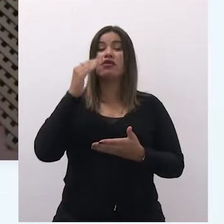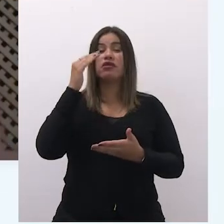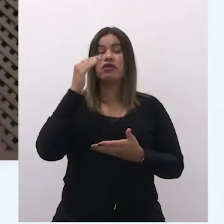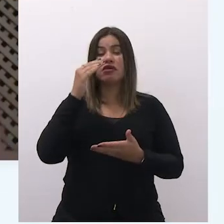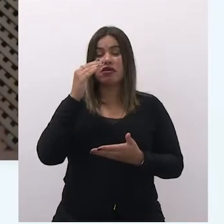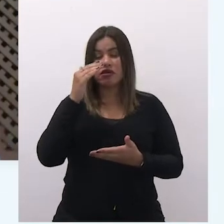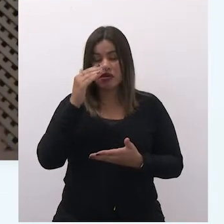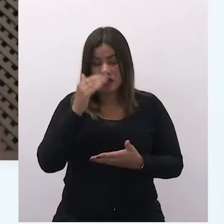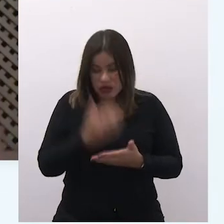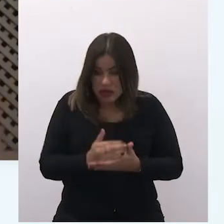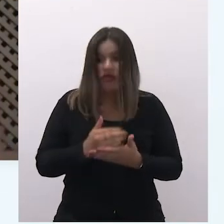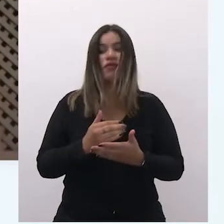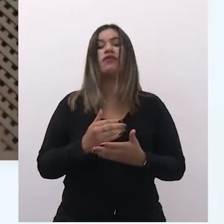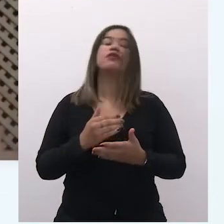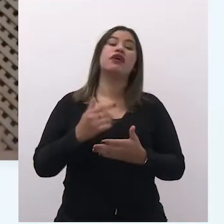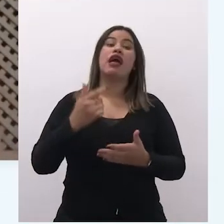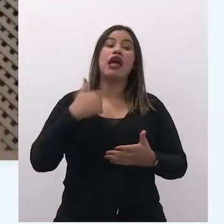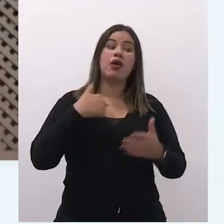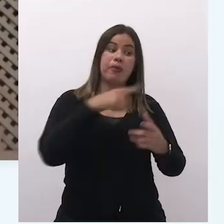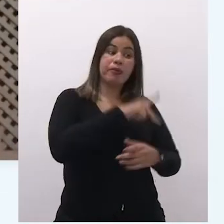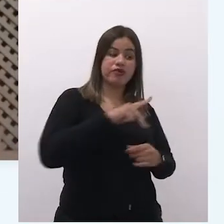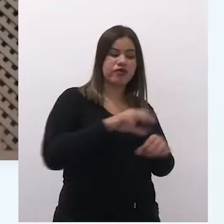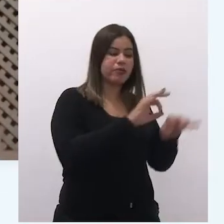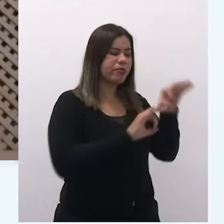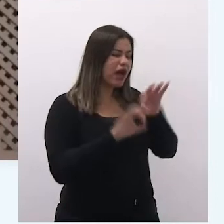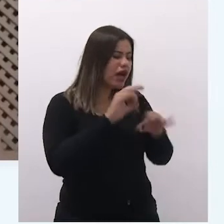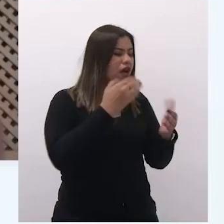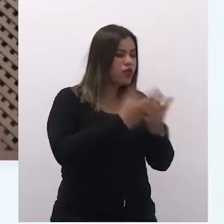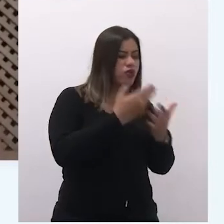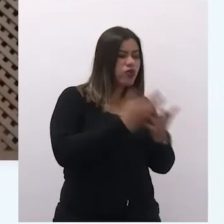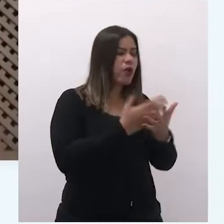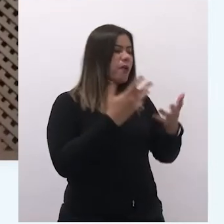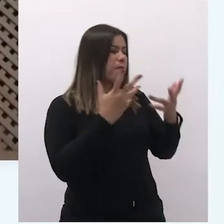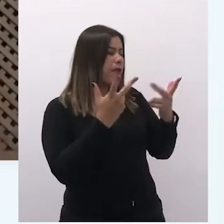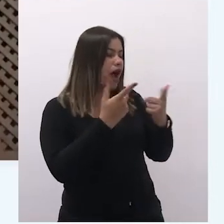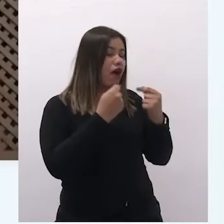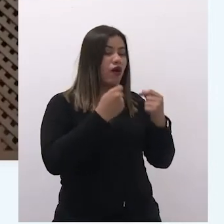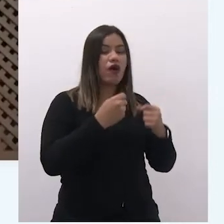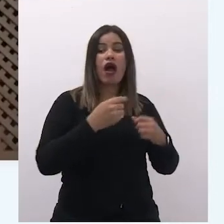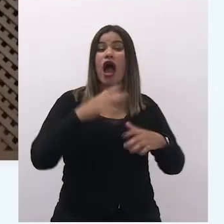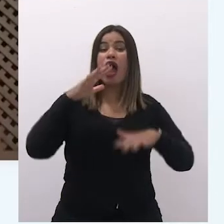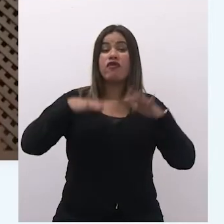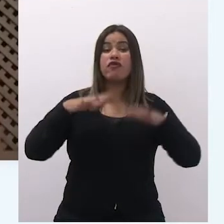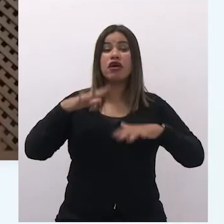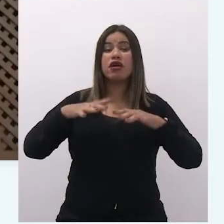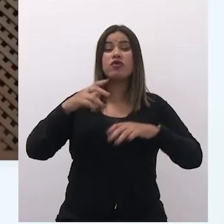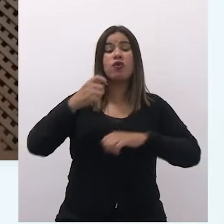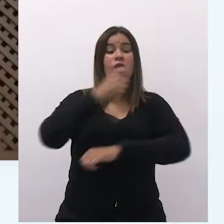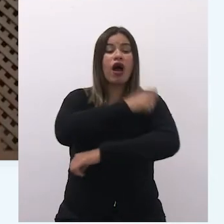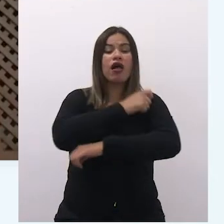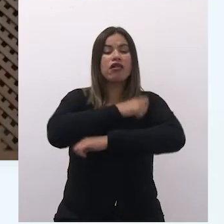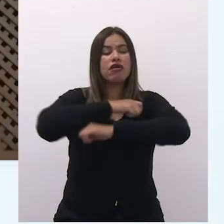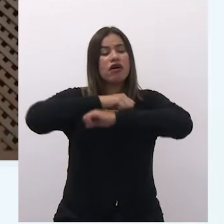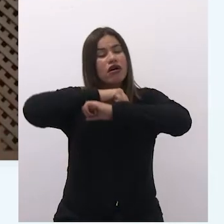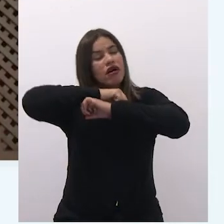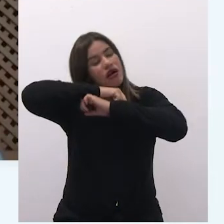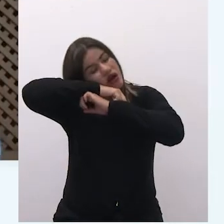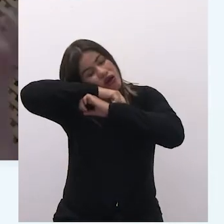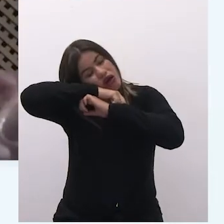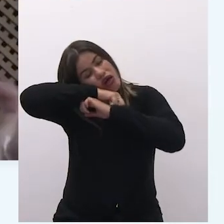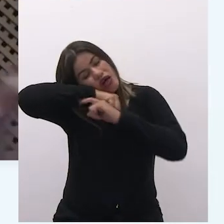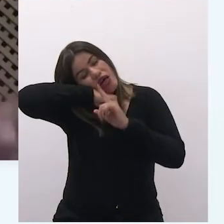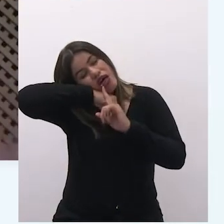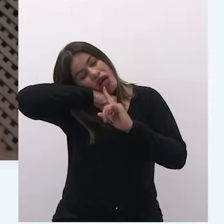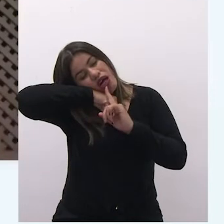maravilhosa, quando eu olho, o aluno está lá deitado em cima da mesa, né? Às vezes até roncando, literalmente. E fala